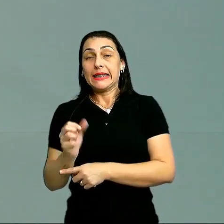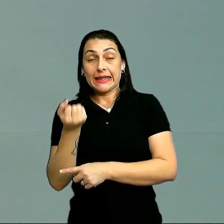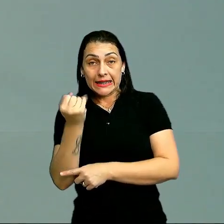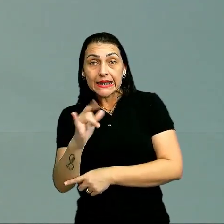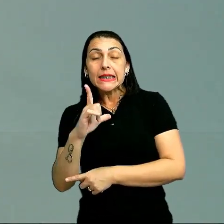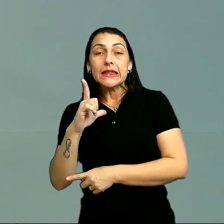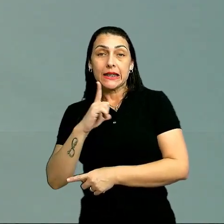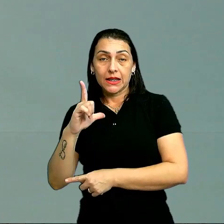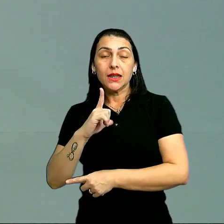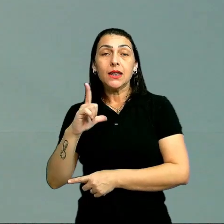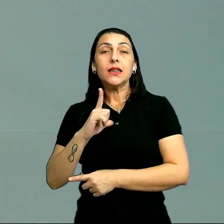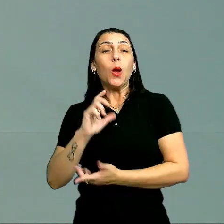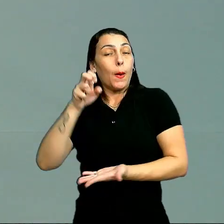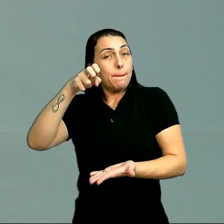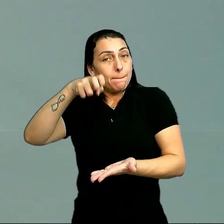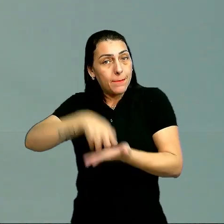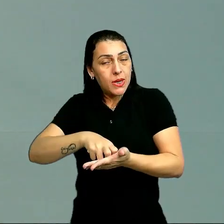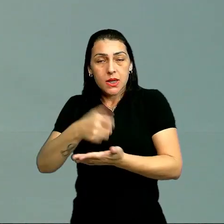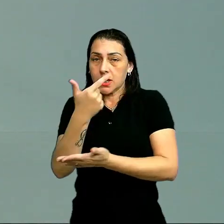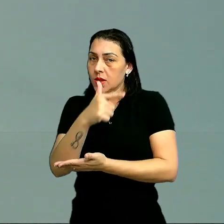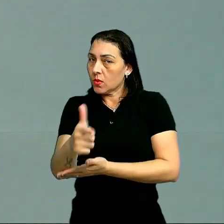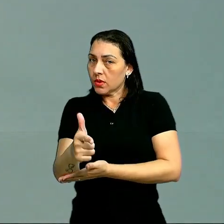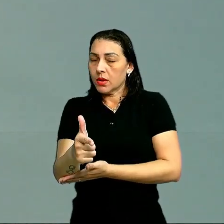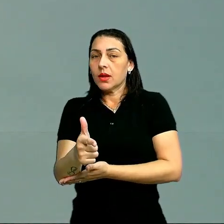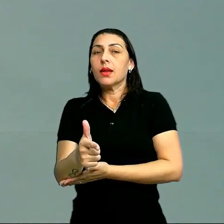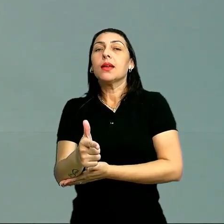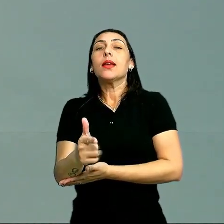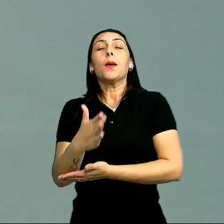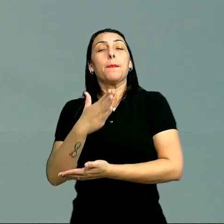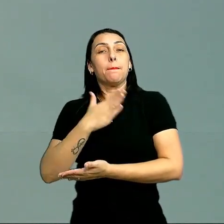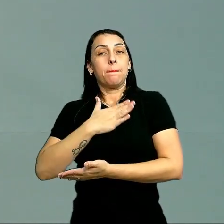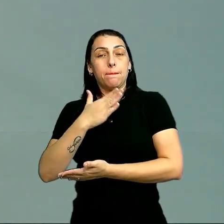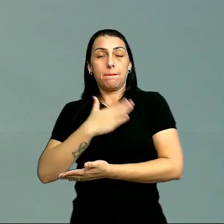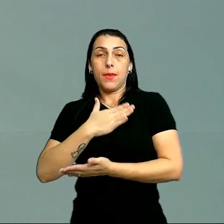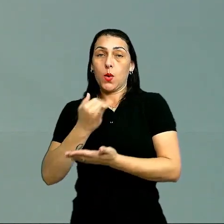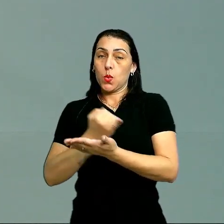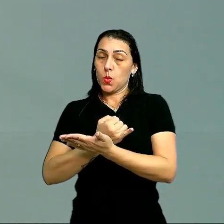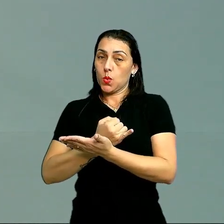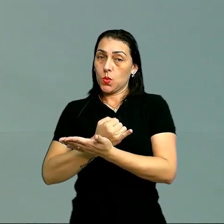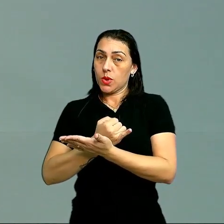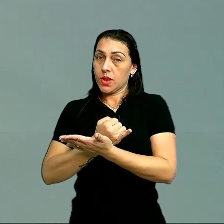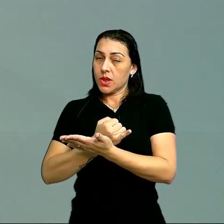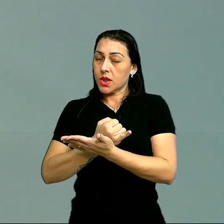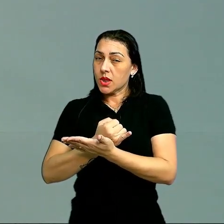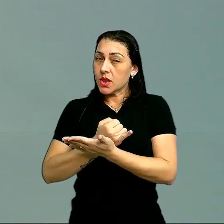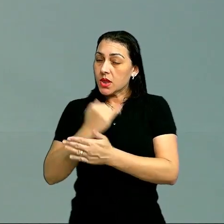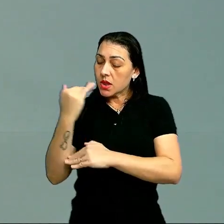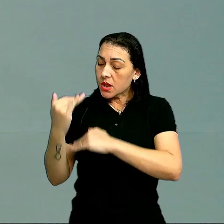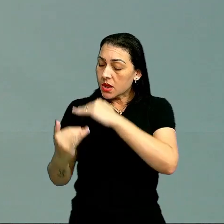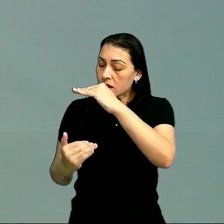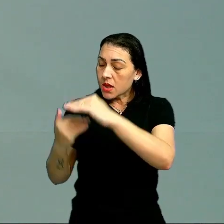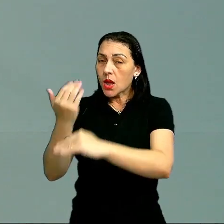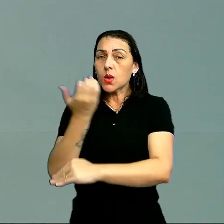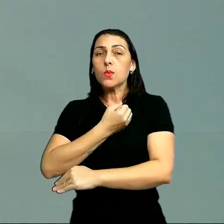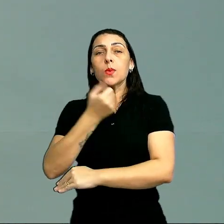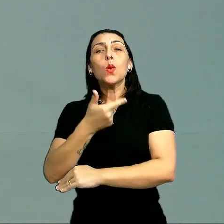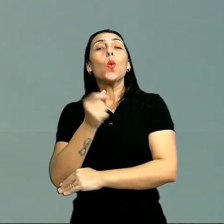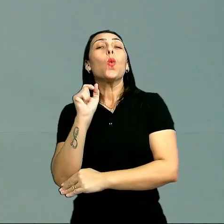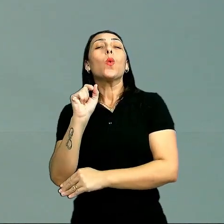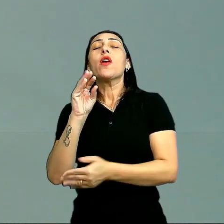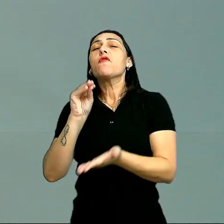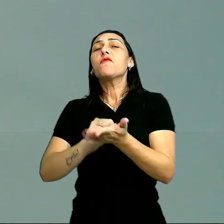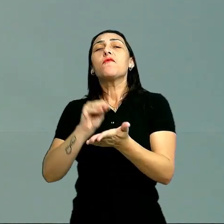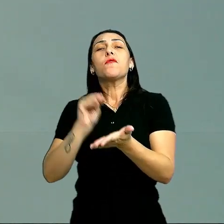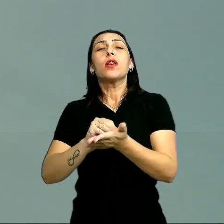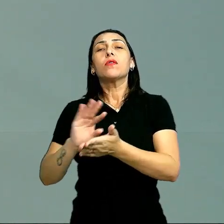se tem que haver uma punição e não há uma punição, esse é o meu desenvolvimento número 2. O que é que essa falta de punição vai gerar